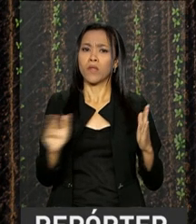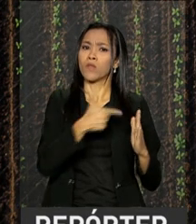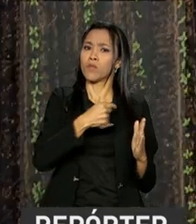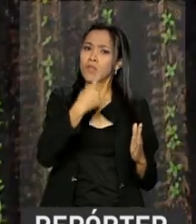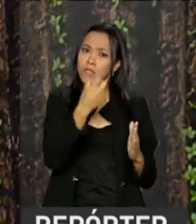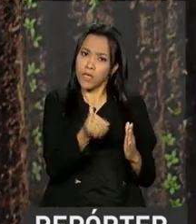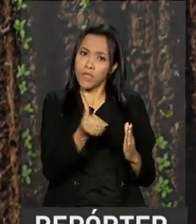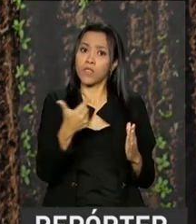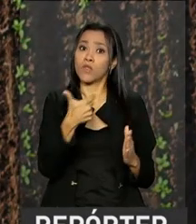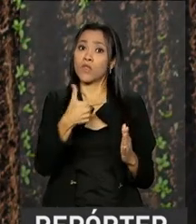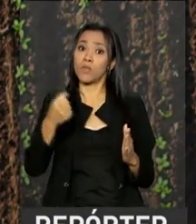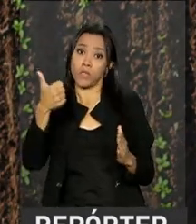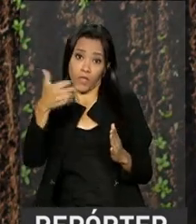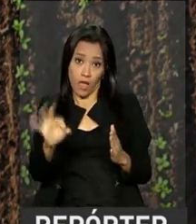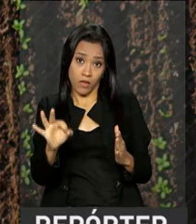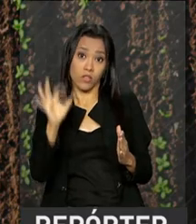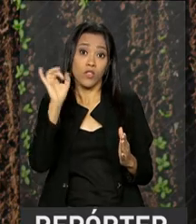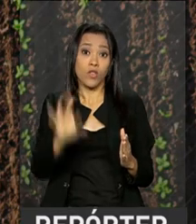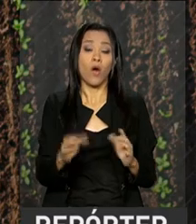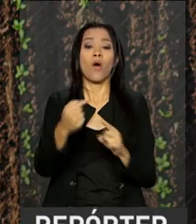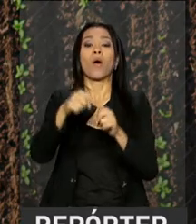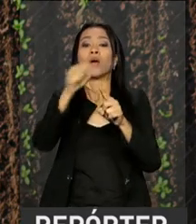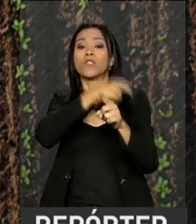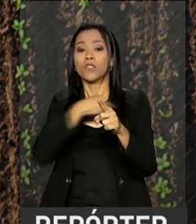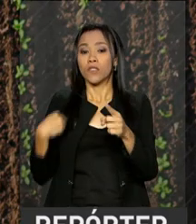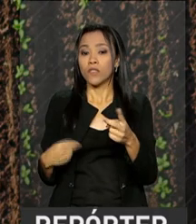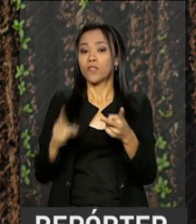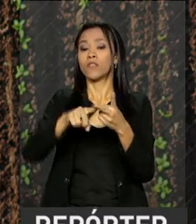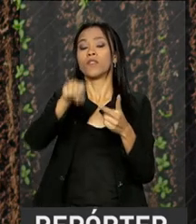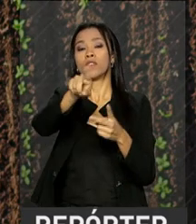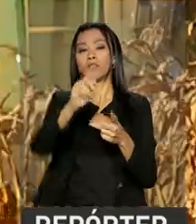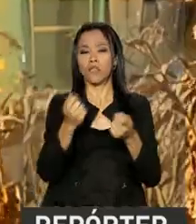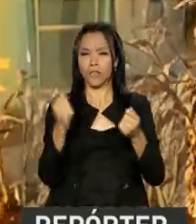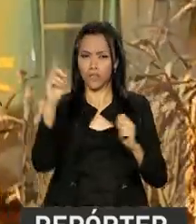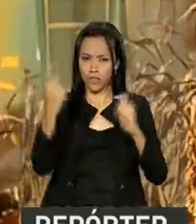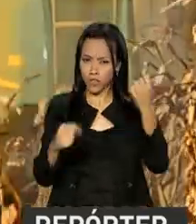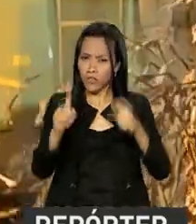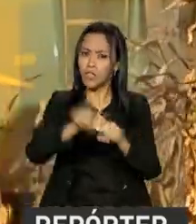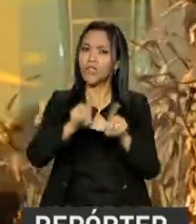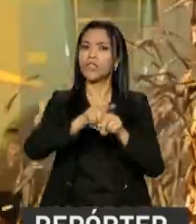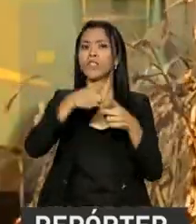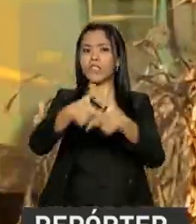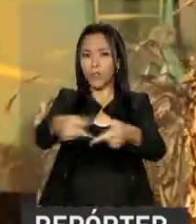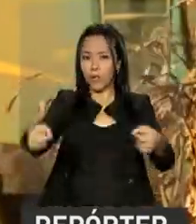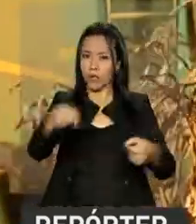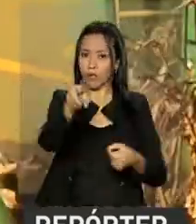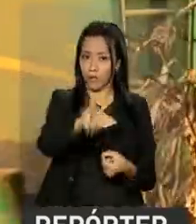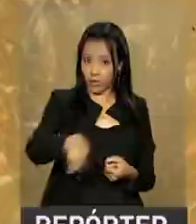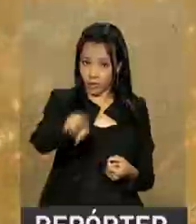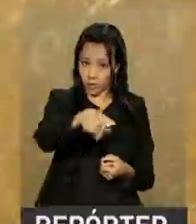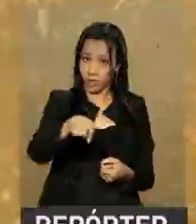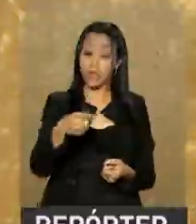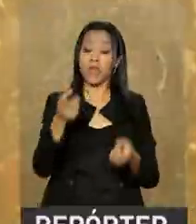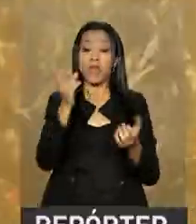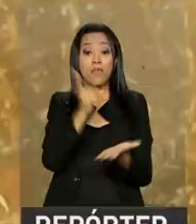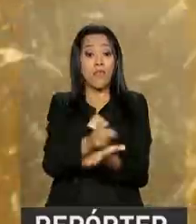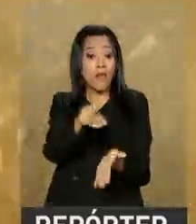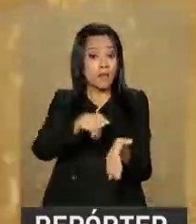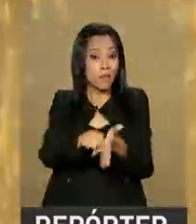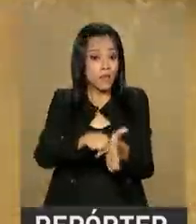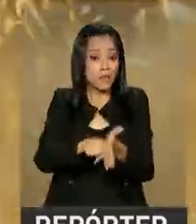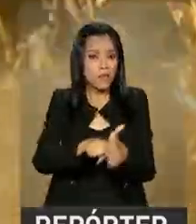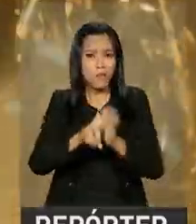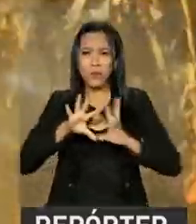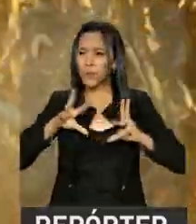2010 atrás do brasil estão china chile e japão a pesquisa realizada foram considerados todos os